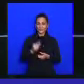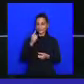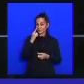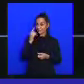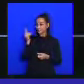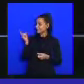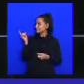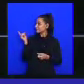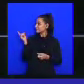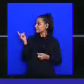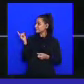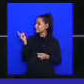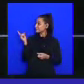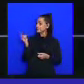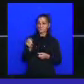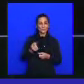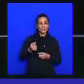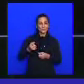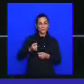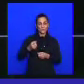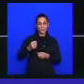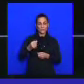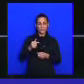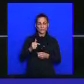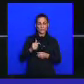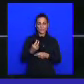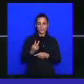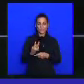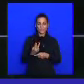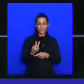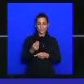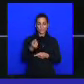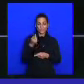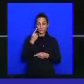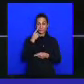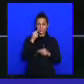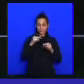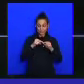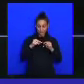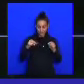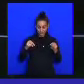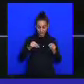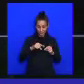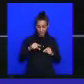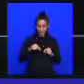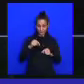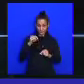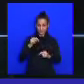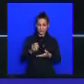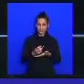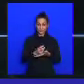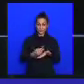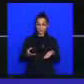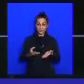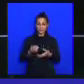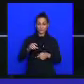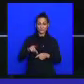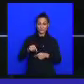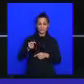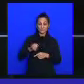e esse é o número 72 conferindo Então as dezenas sorteadas na quina de